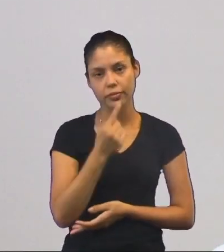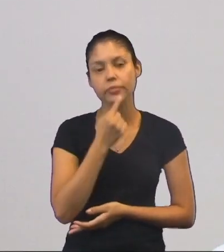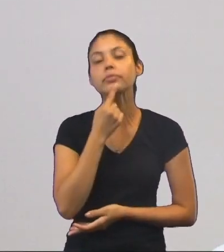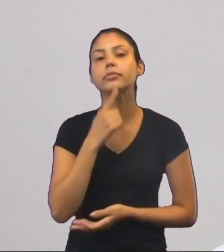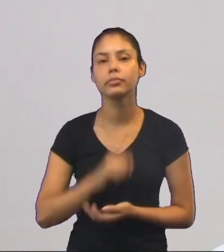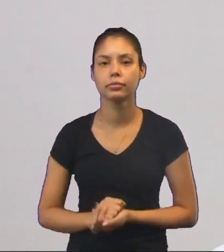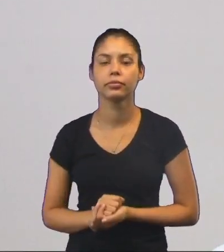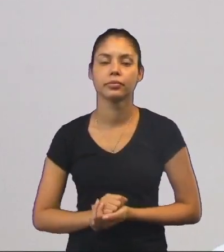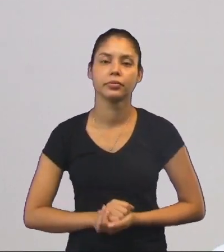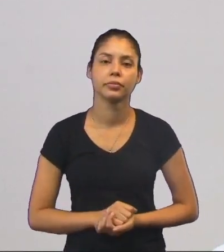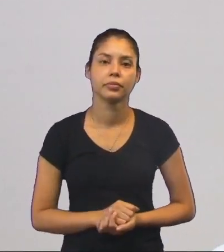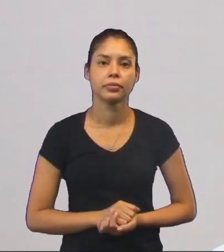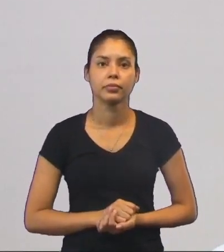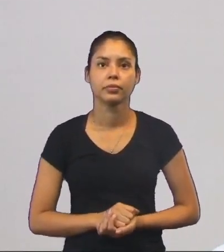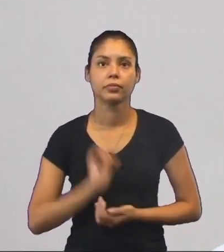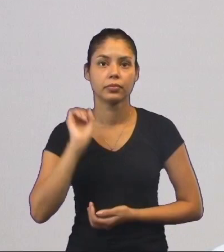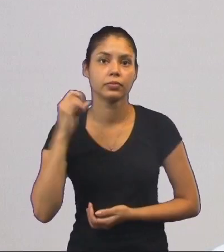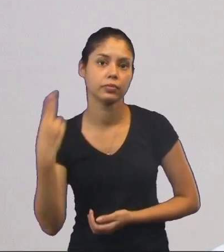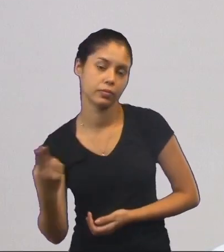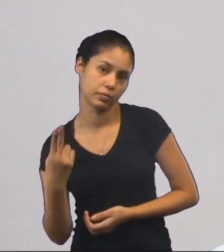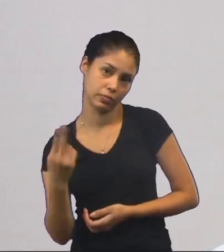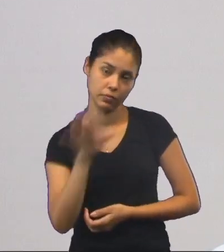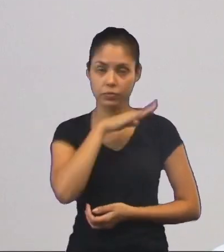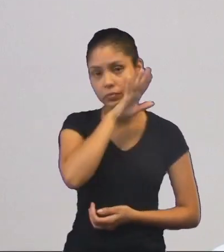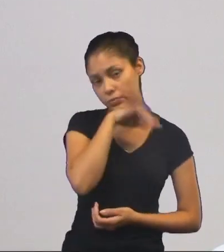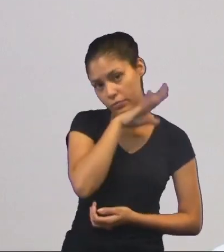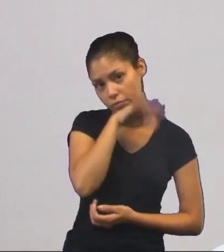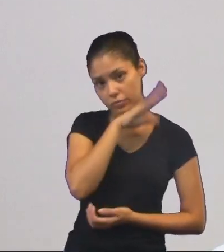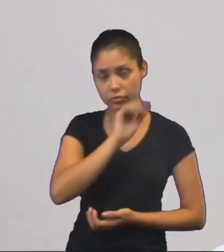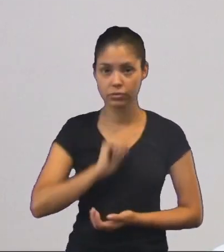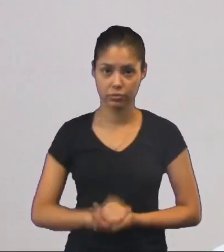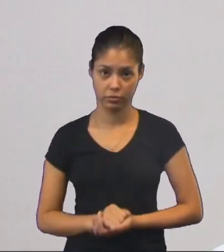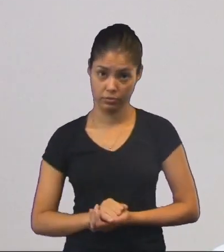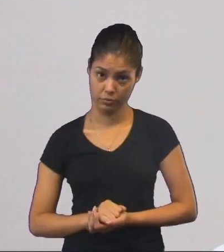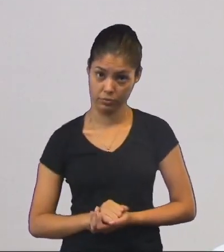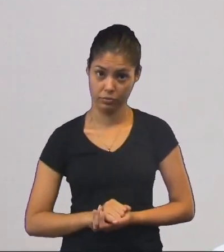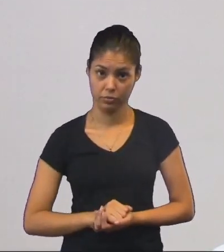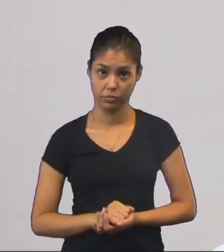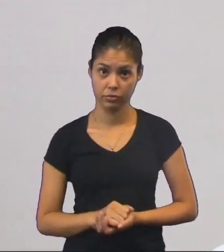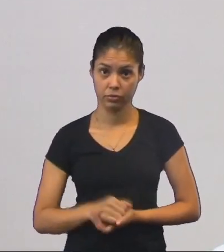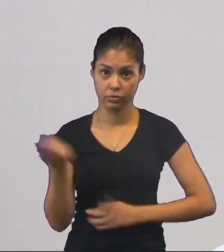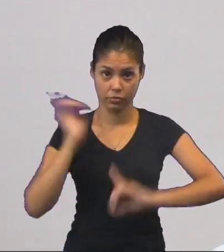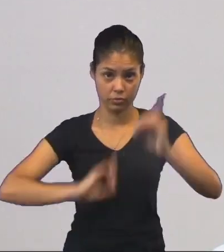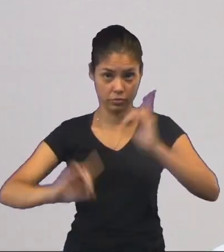imagens relacionadas ou a um animal, ou a um